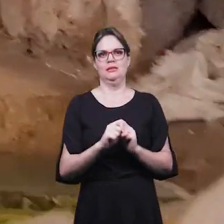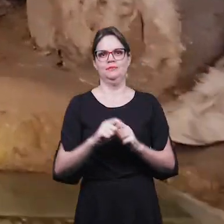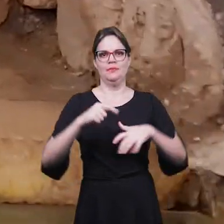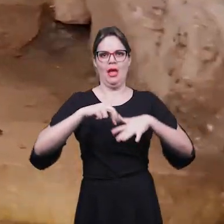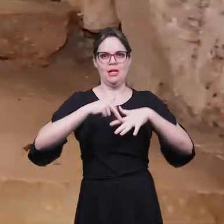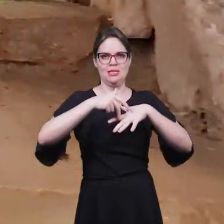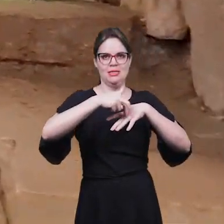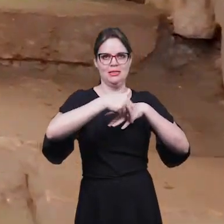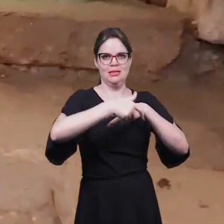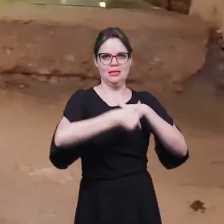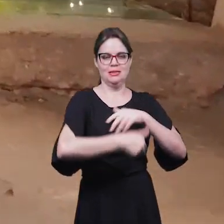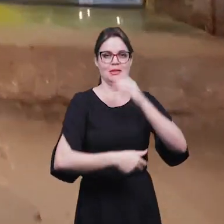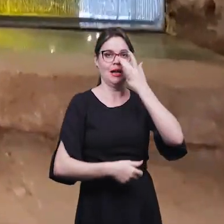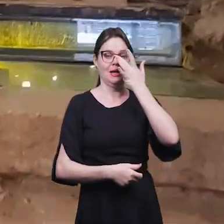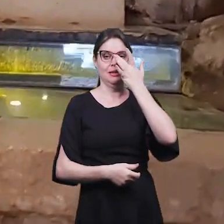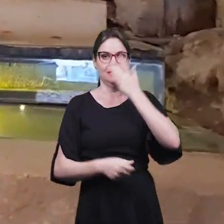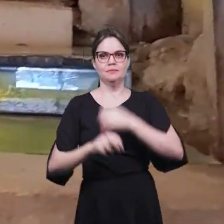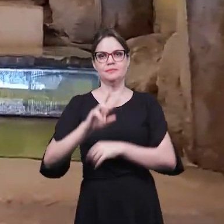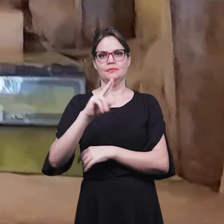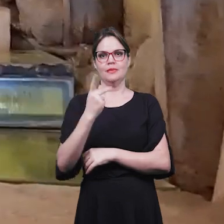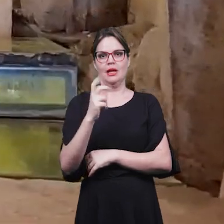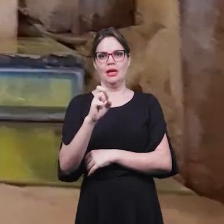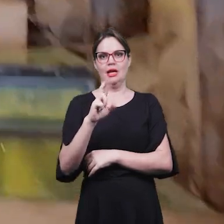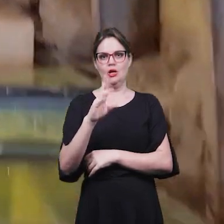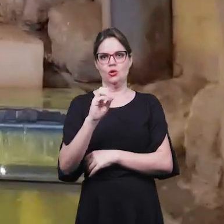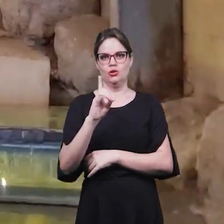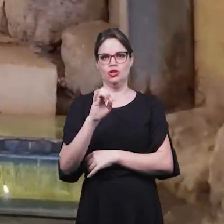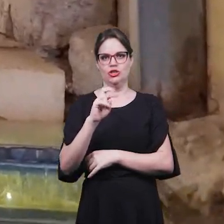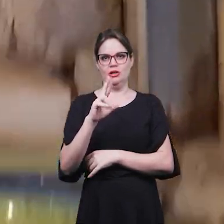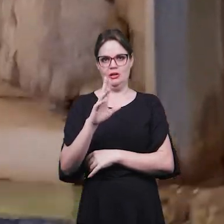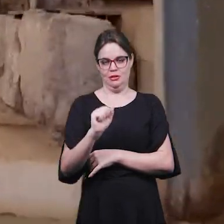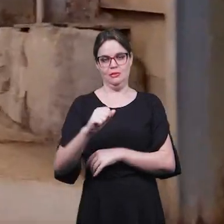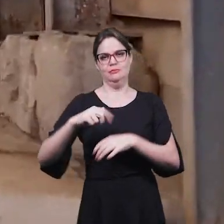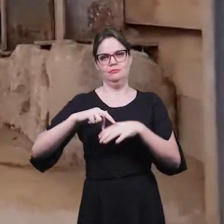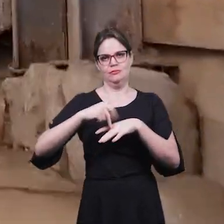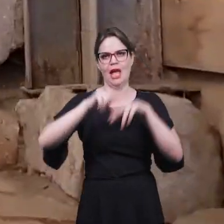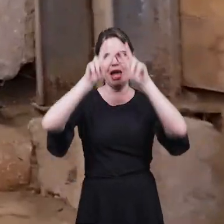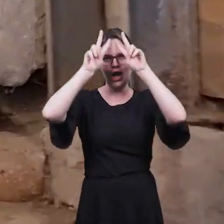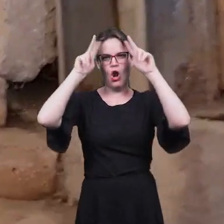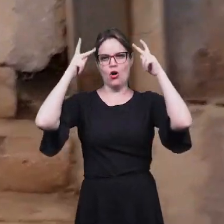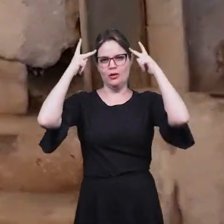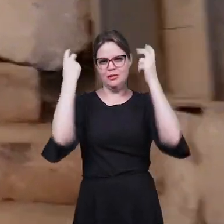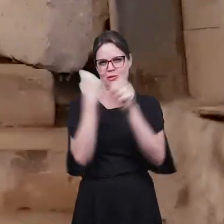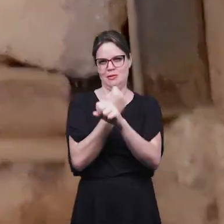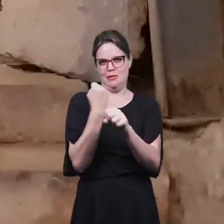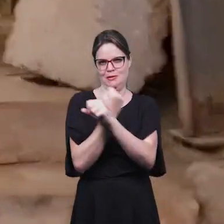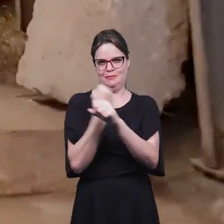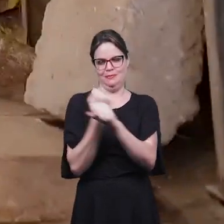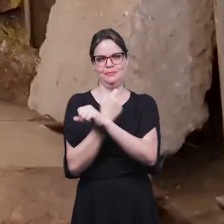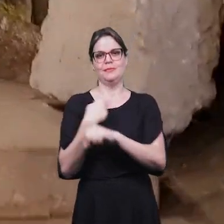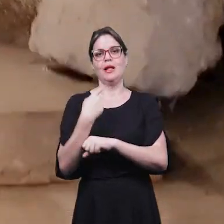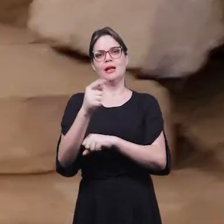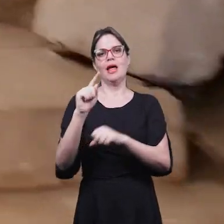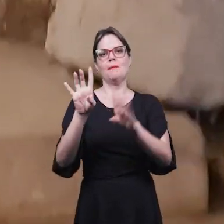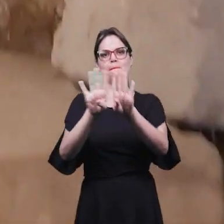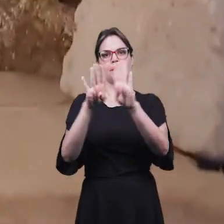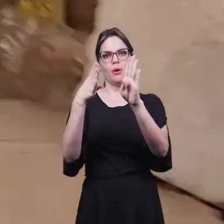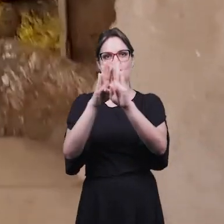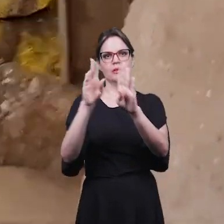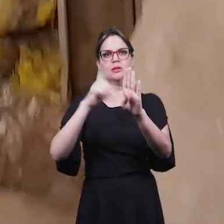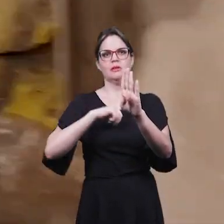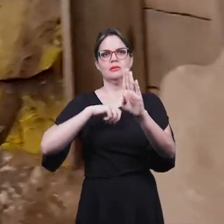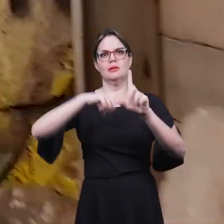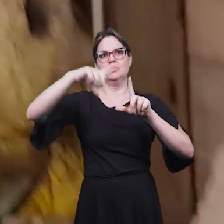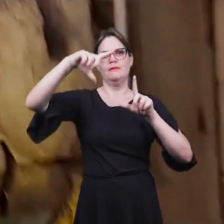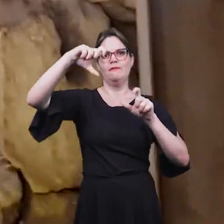essa escada aqui. Vocês têm na imagem, eu subi nela, eu mesmo filmei aí. E lá na porta da escada herodiana está